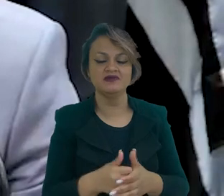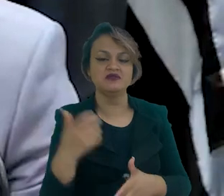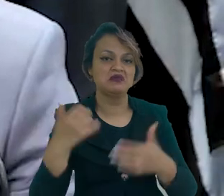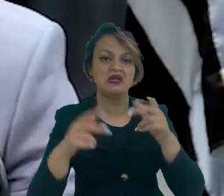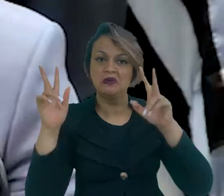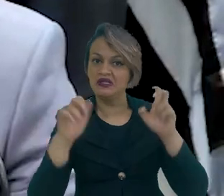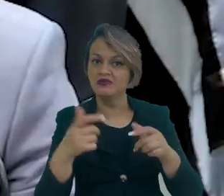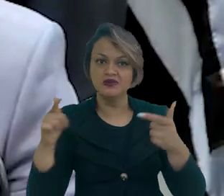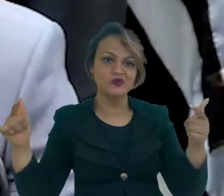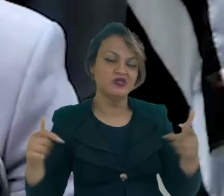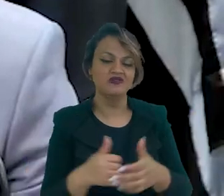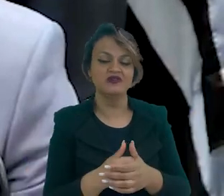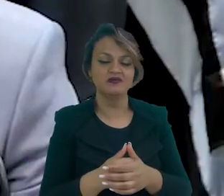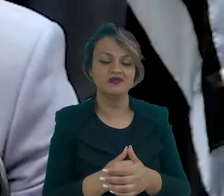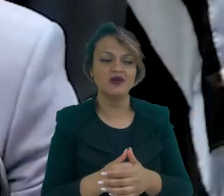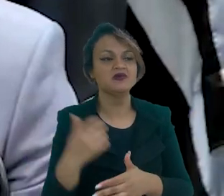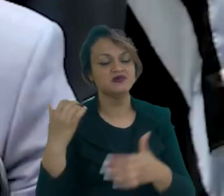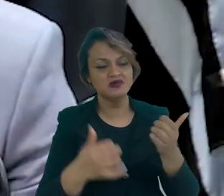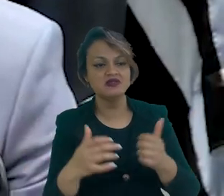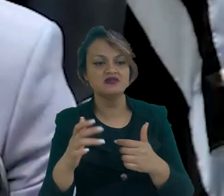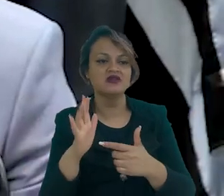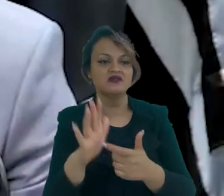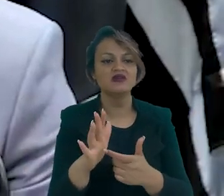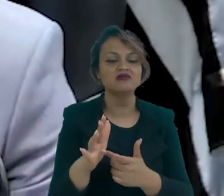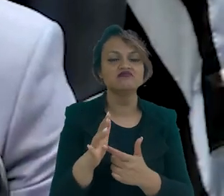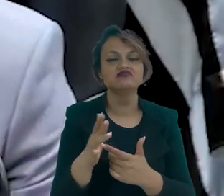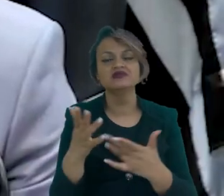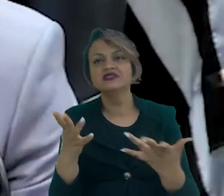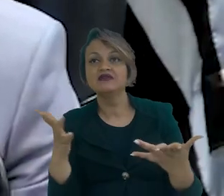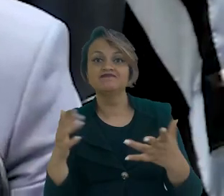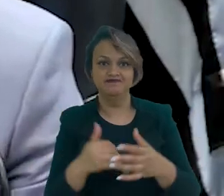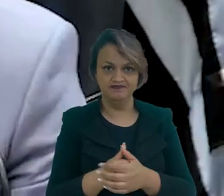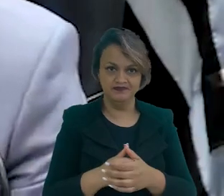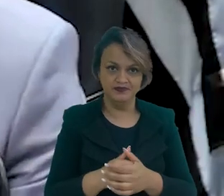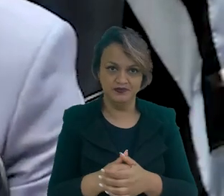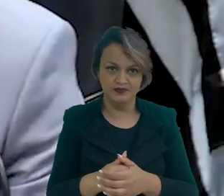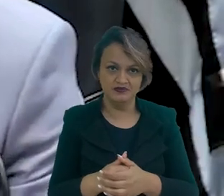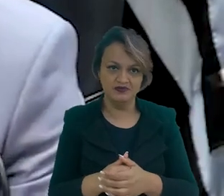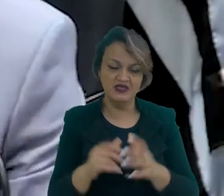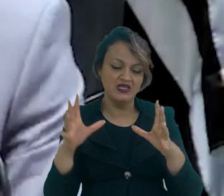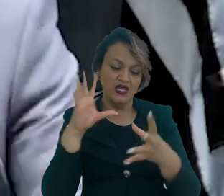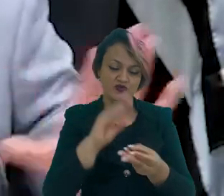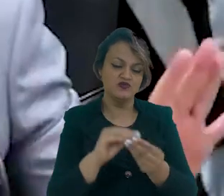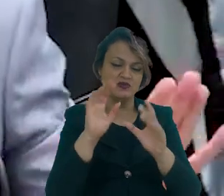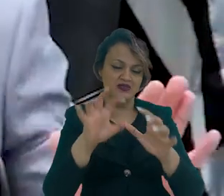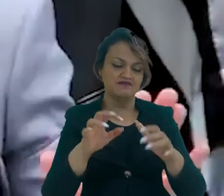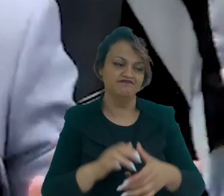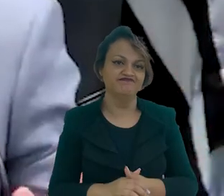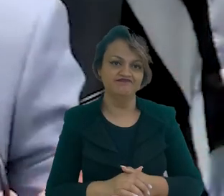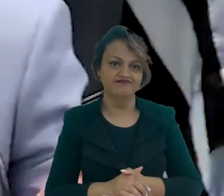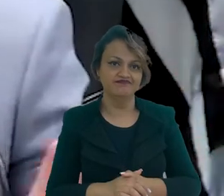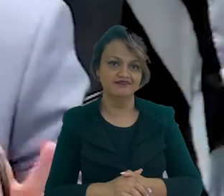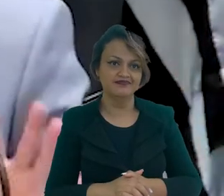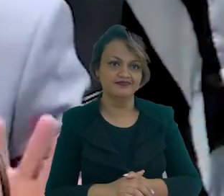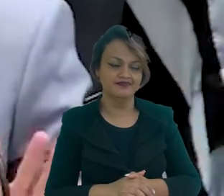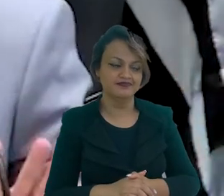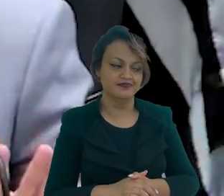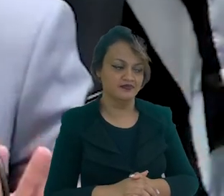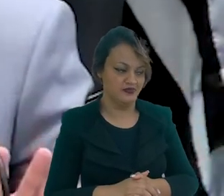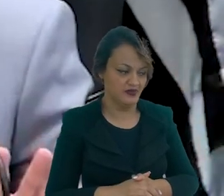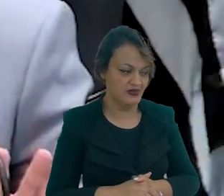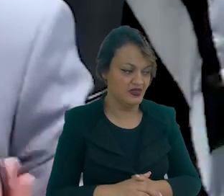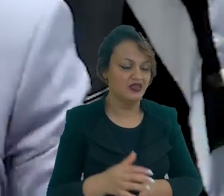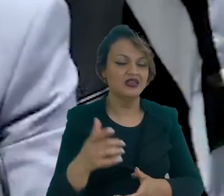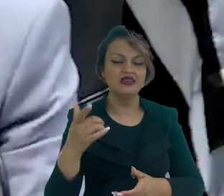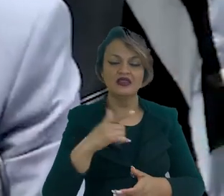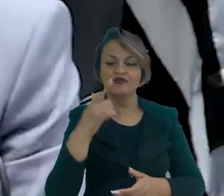né a exploração a respeito das pontas obrigações não se abordou o tema é uma passagem eles fala assim a gente não quis incluir praticamente é